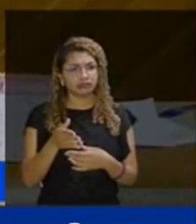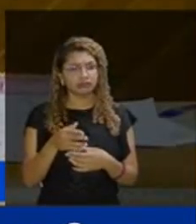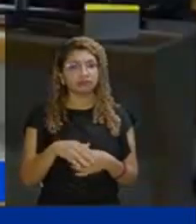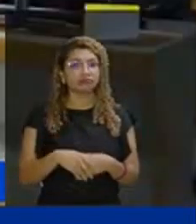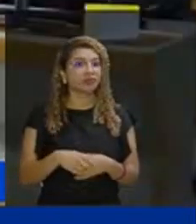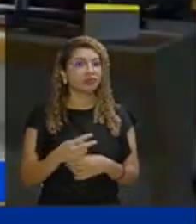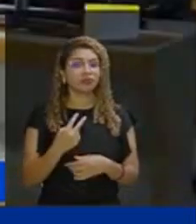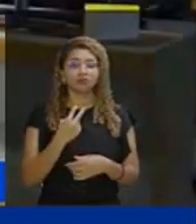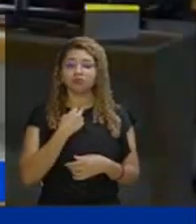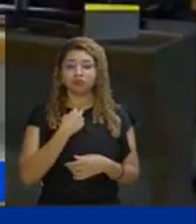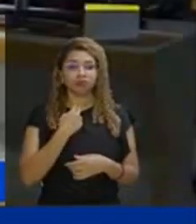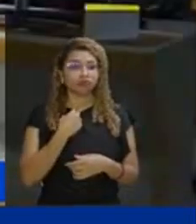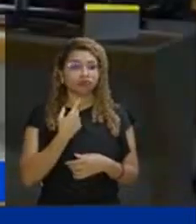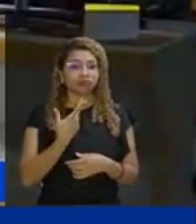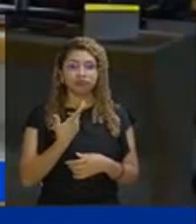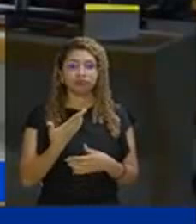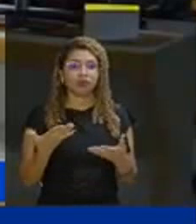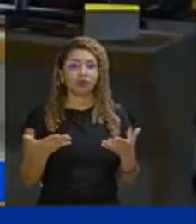eu posso fazer, eu tenho que